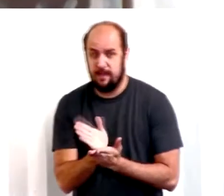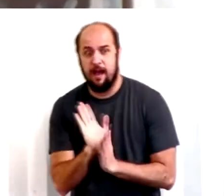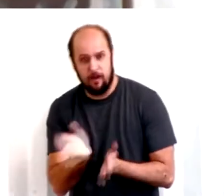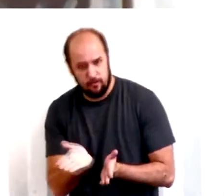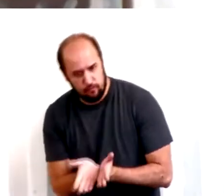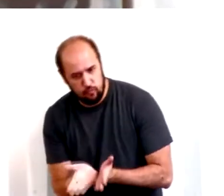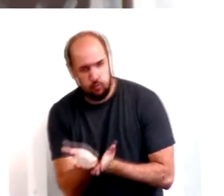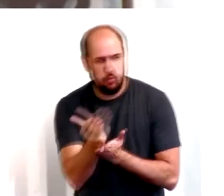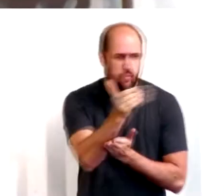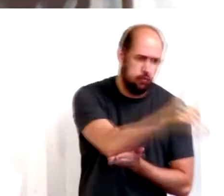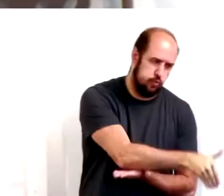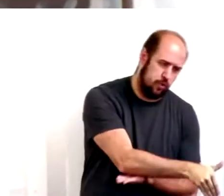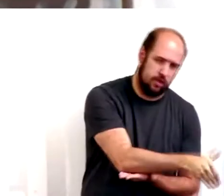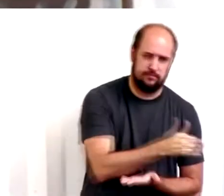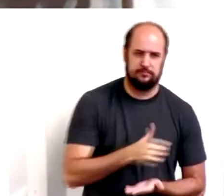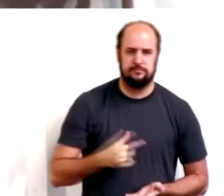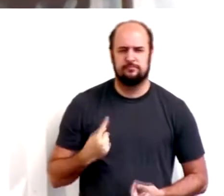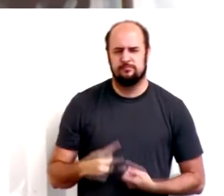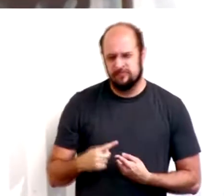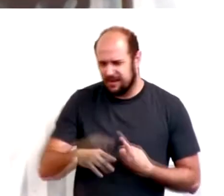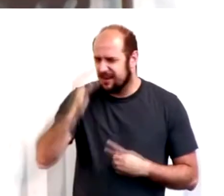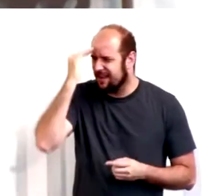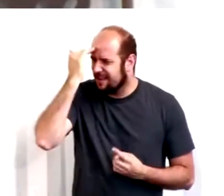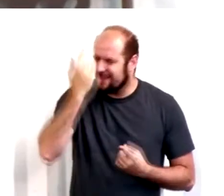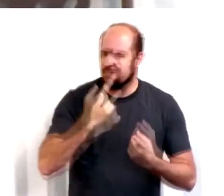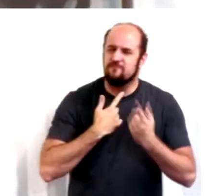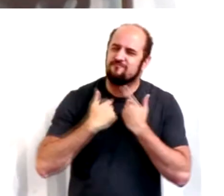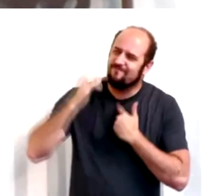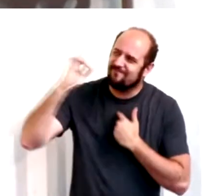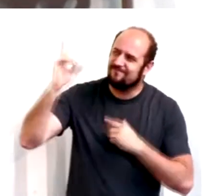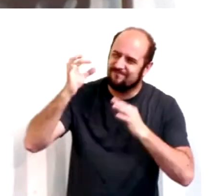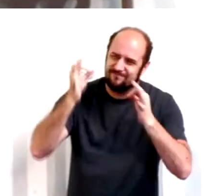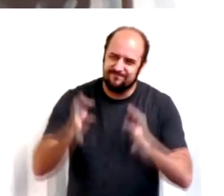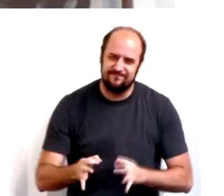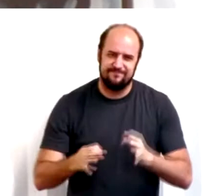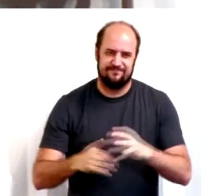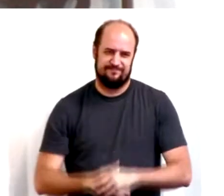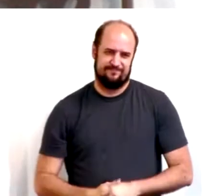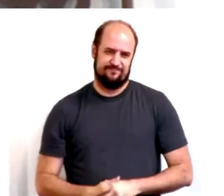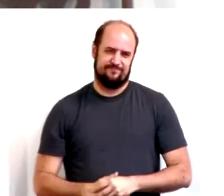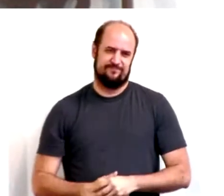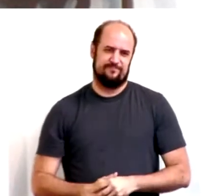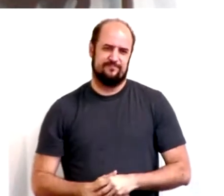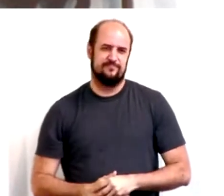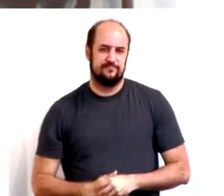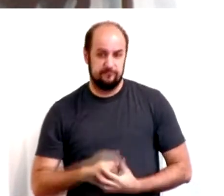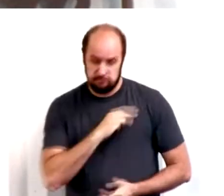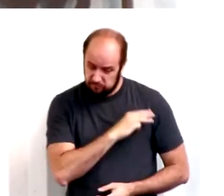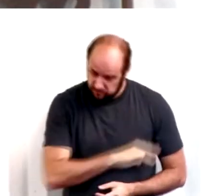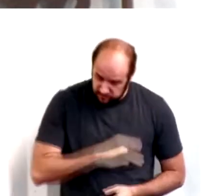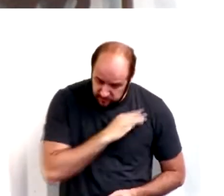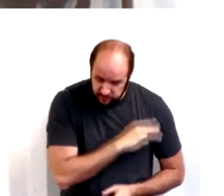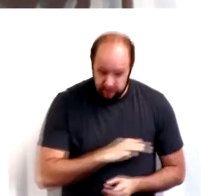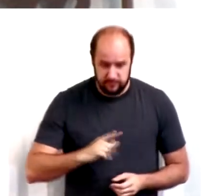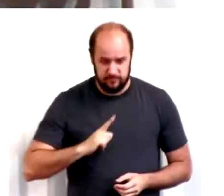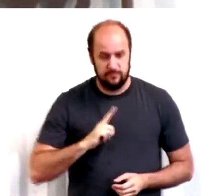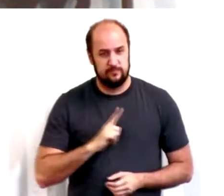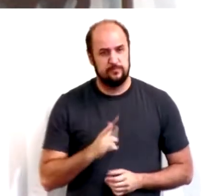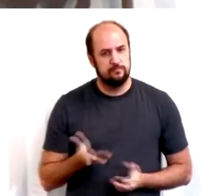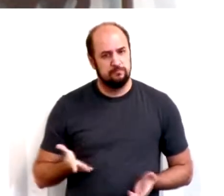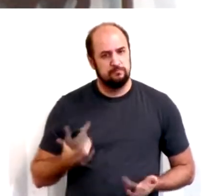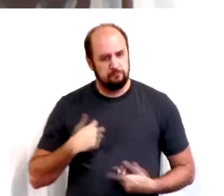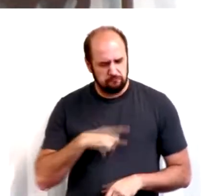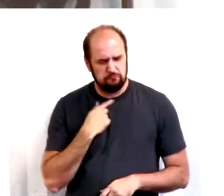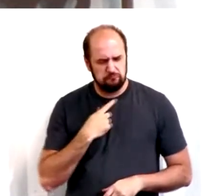lugar, porque ele entendeu que era esse lugar que ele deveria estar, pois era a vontade de Deus, na missão que ele estava exercendo. E ele